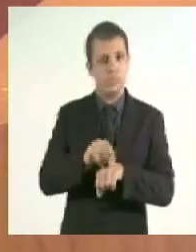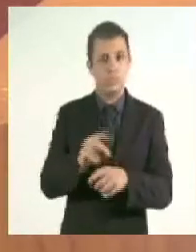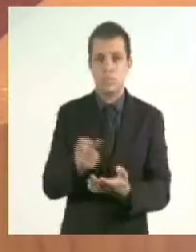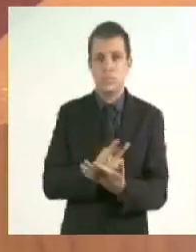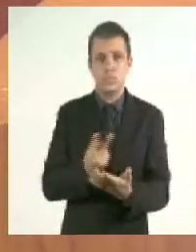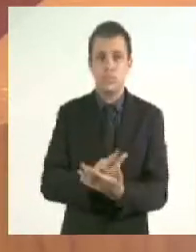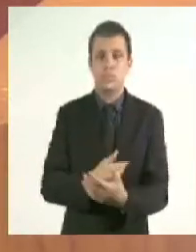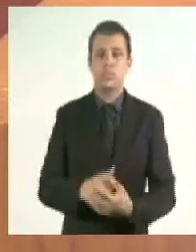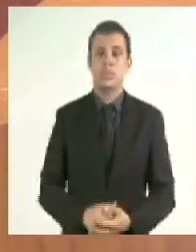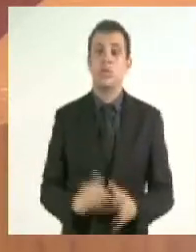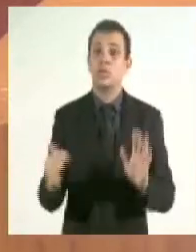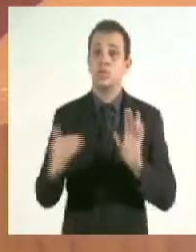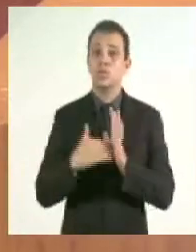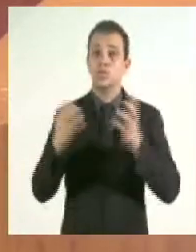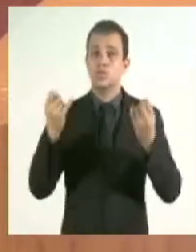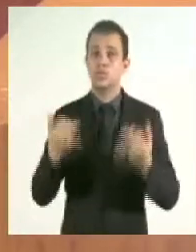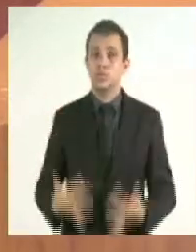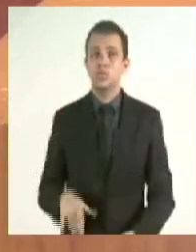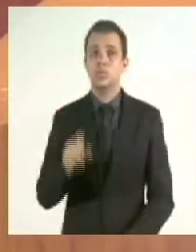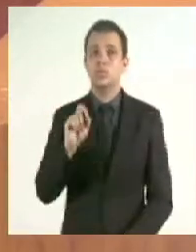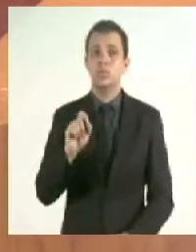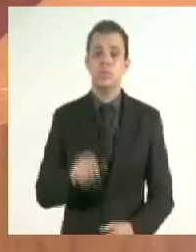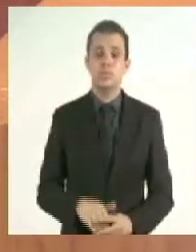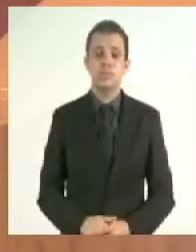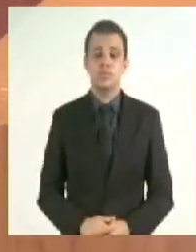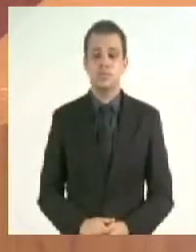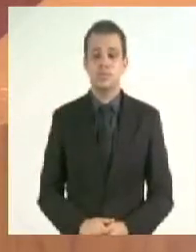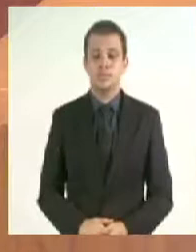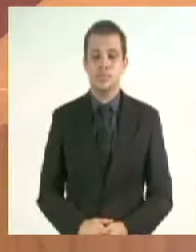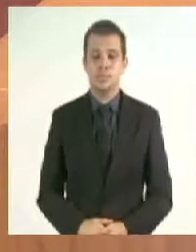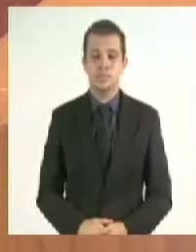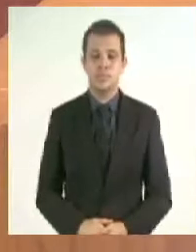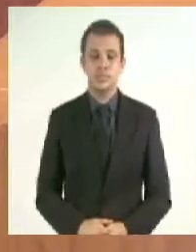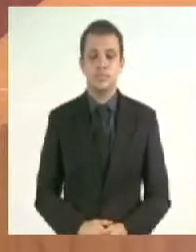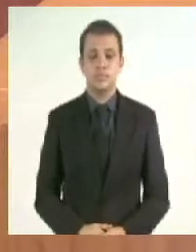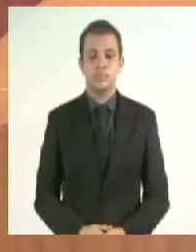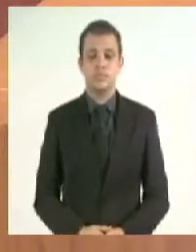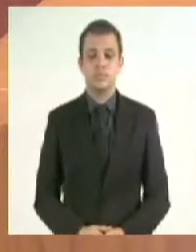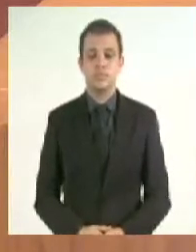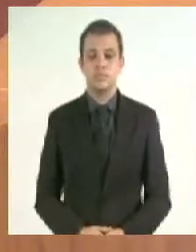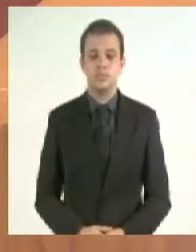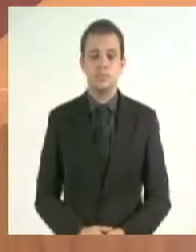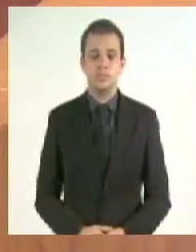E para finalizar minhas palavras, queria só